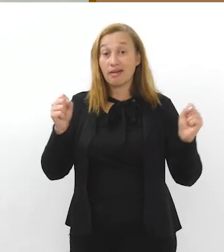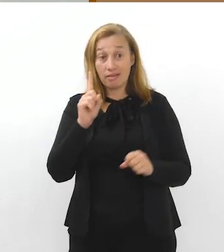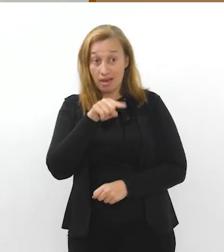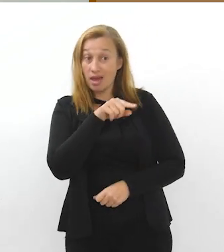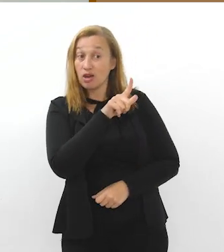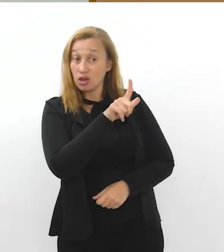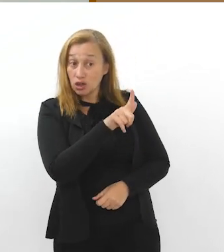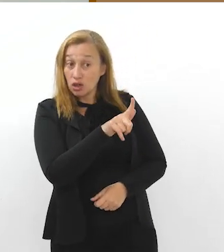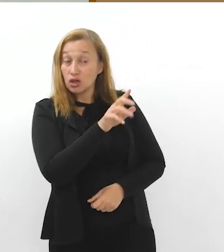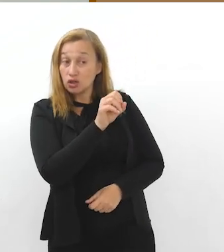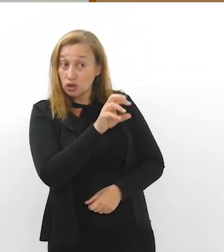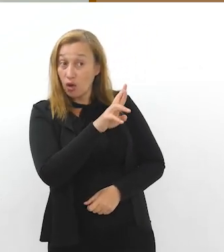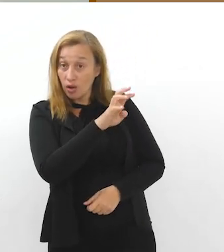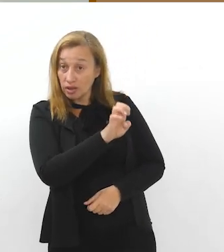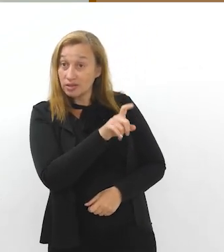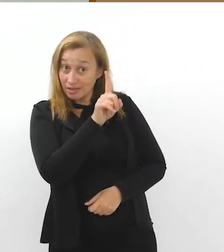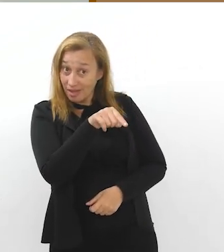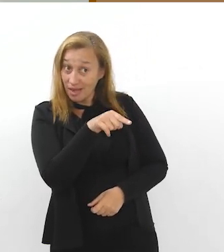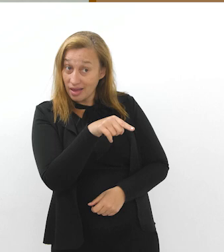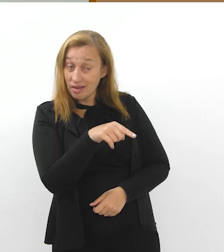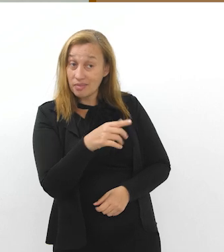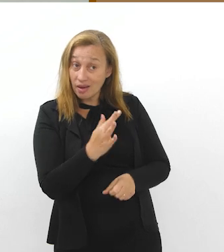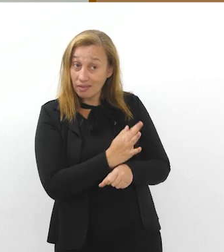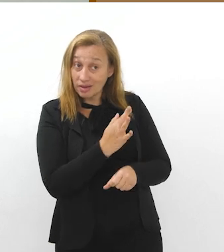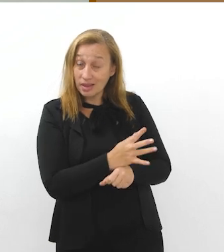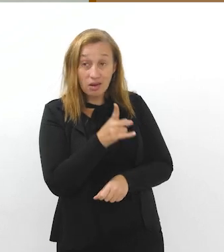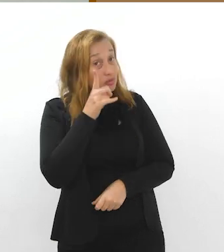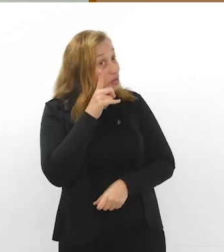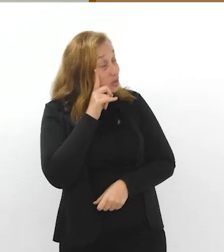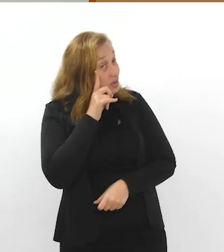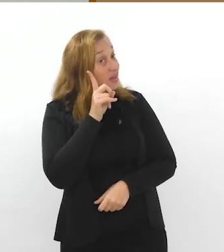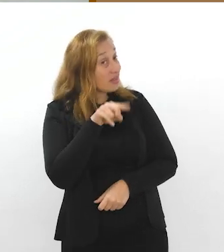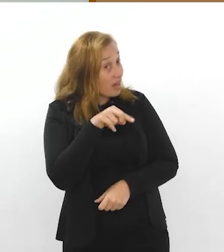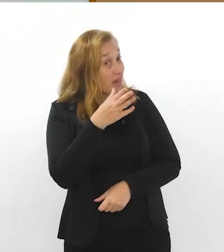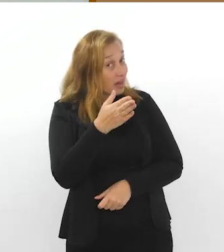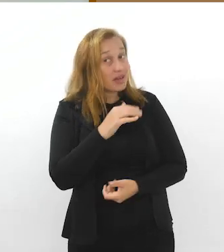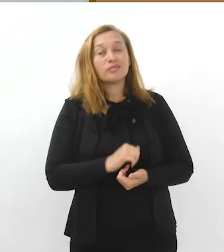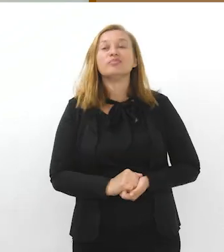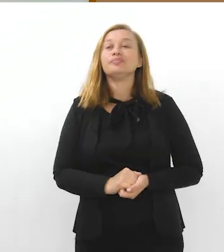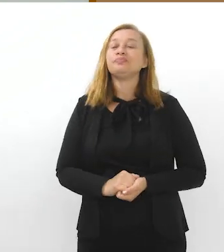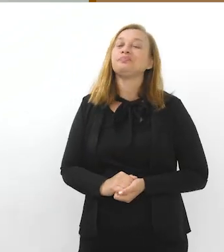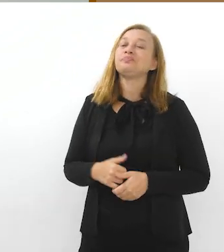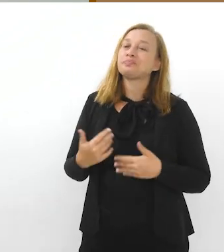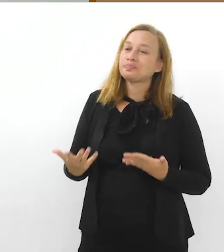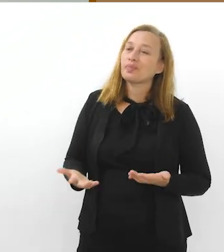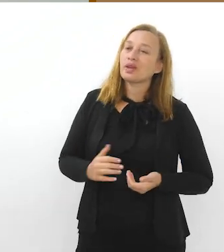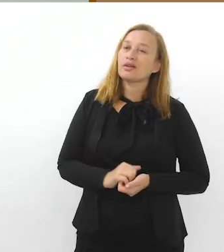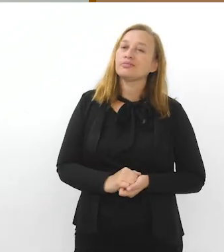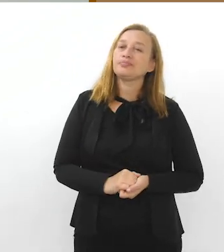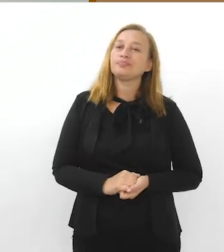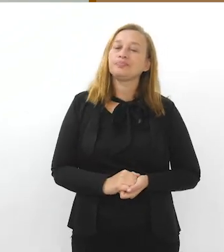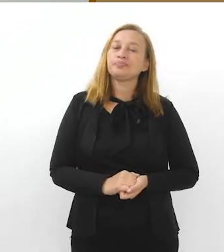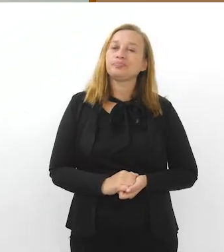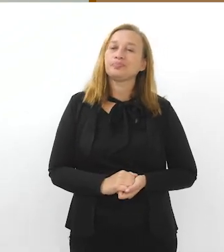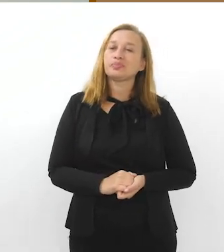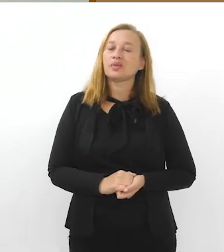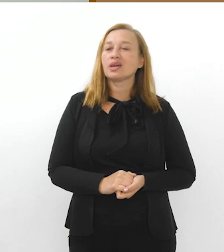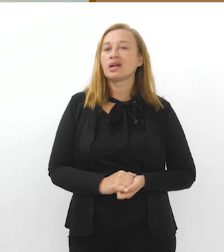ano também. Quero fazer mais atividade física, né, Jô? Para aguentar o dia a dia, né?